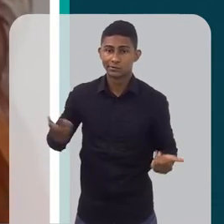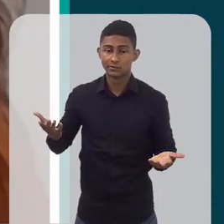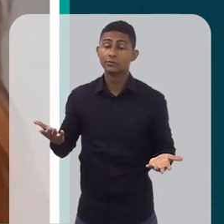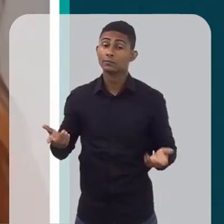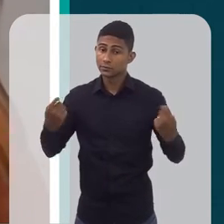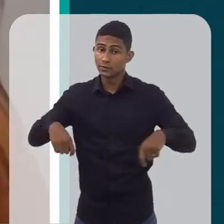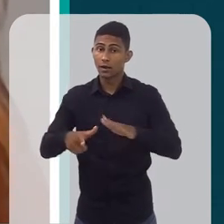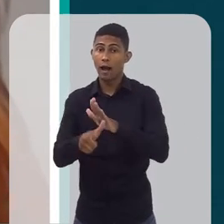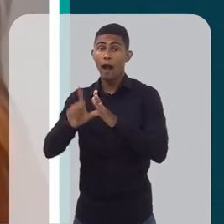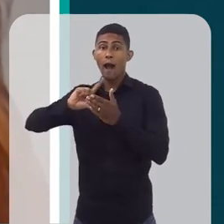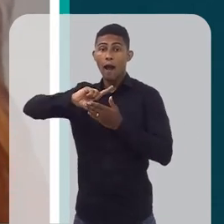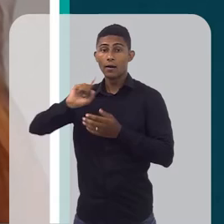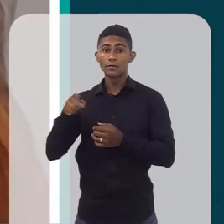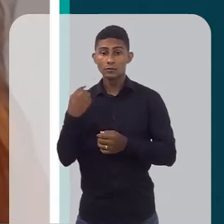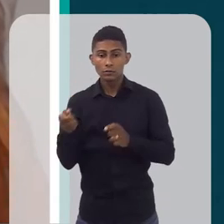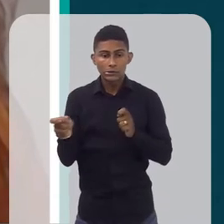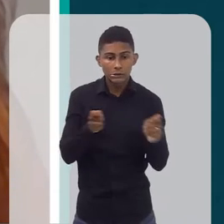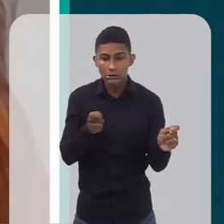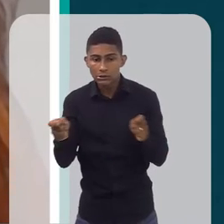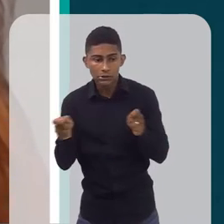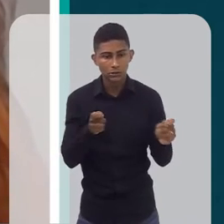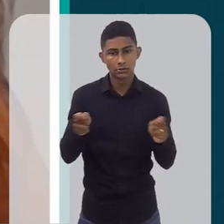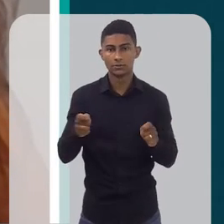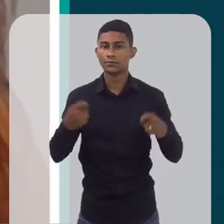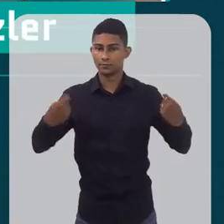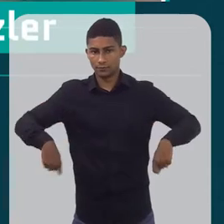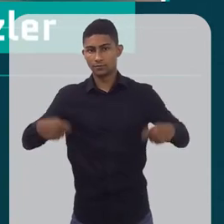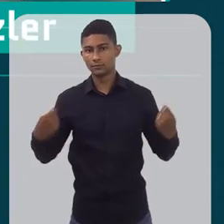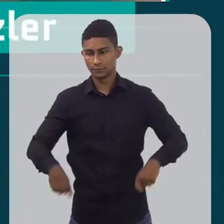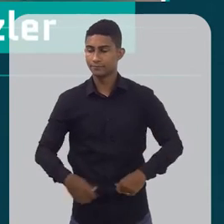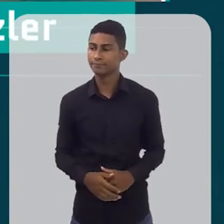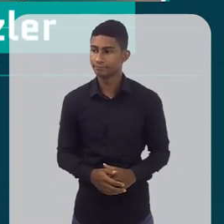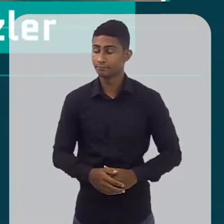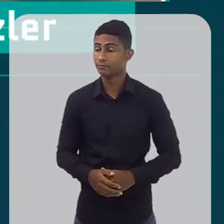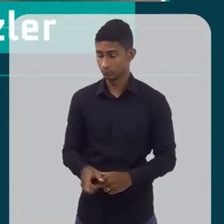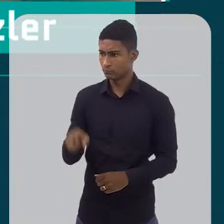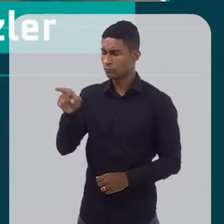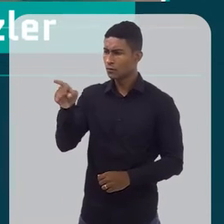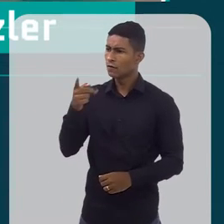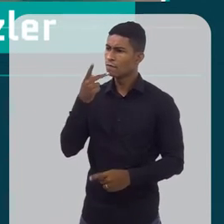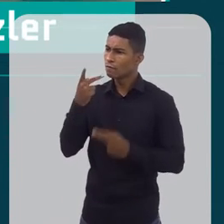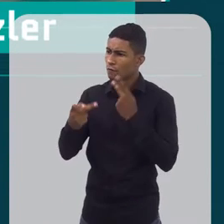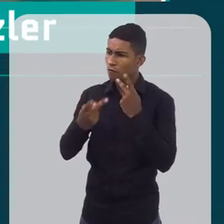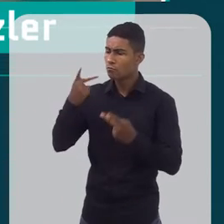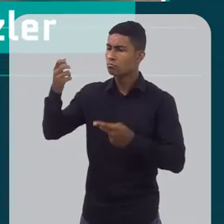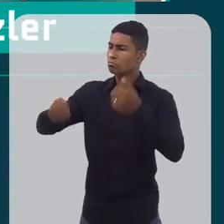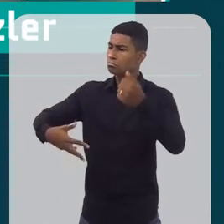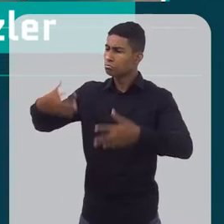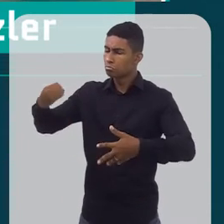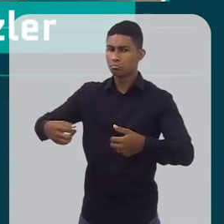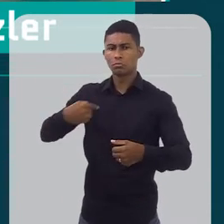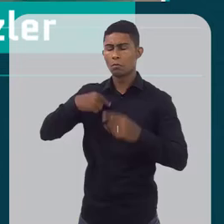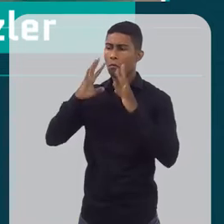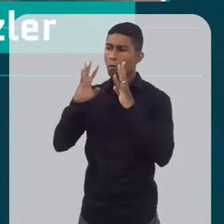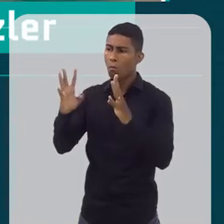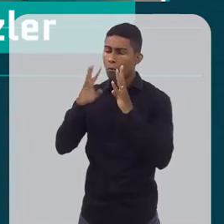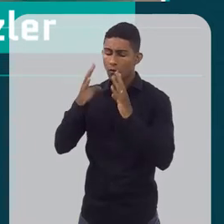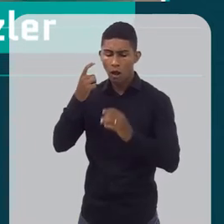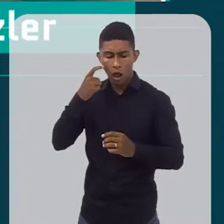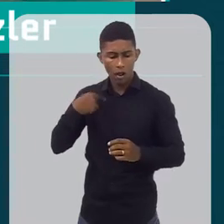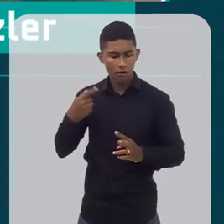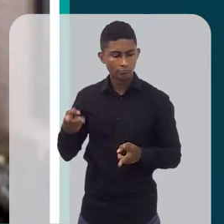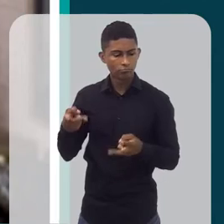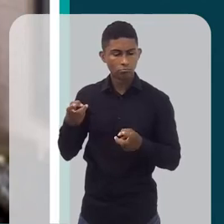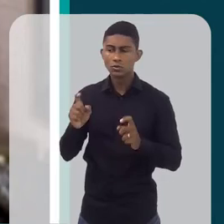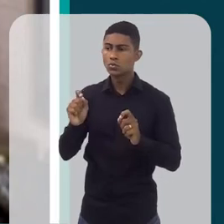que a gente vai tentar melhorar essas questões no futuro, né? Então, ouvindo a senhora dizer, eu percebo que